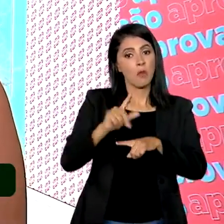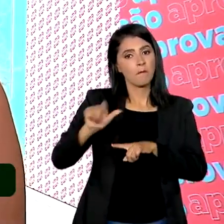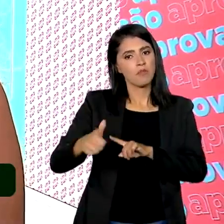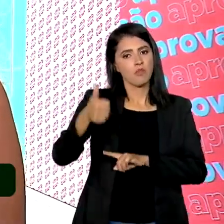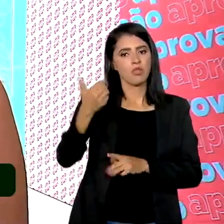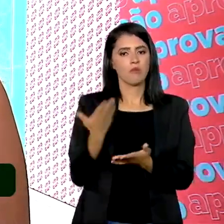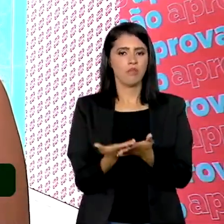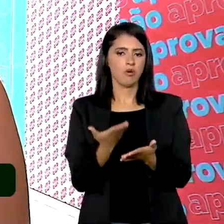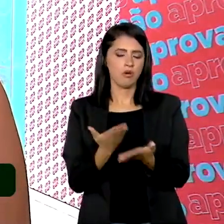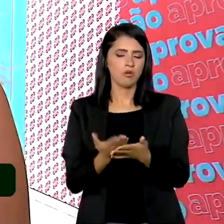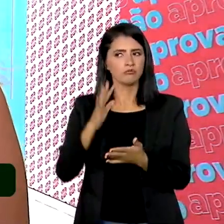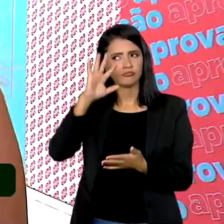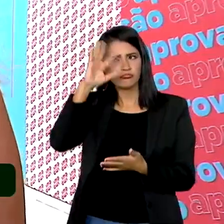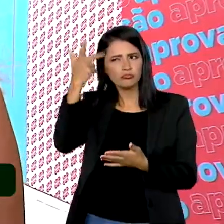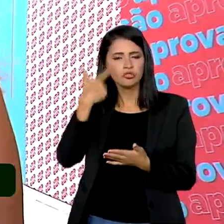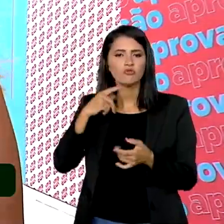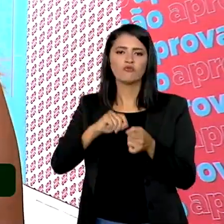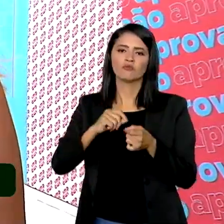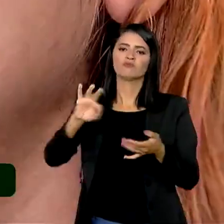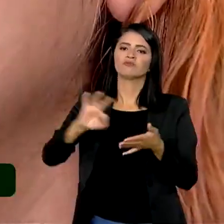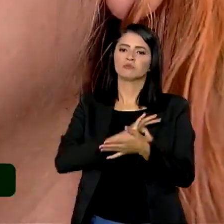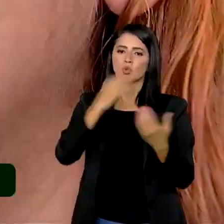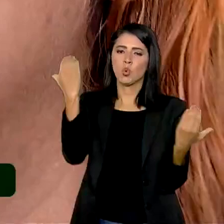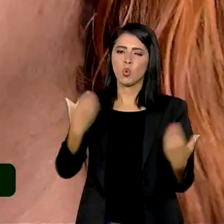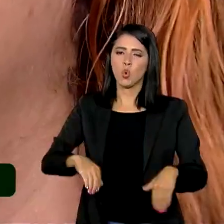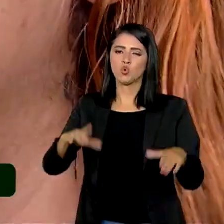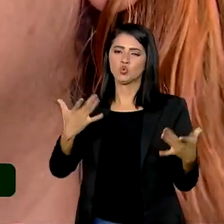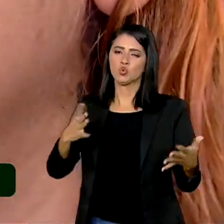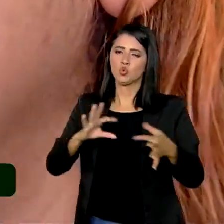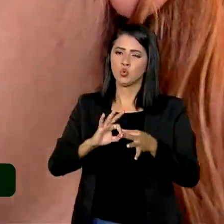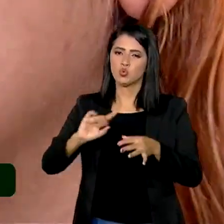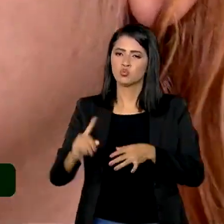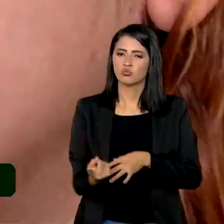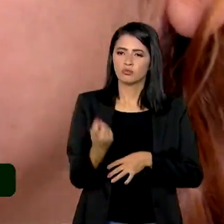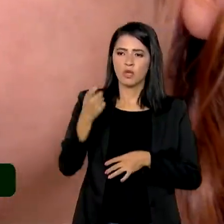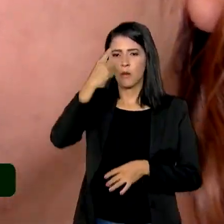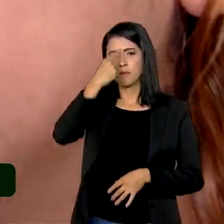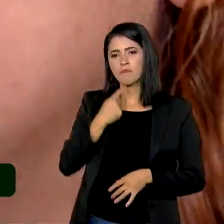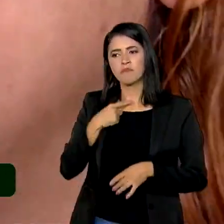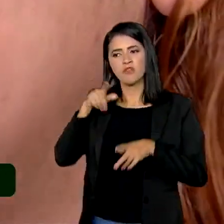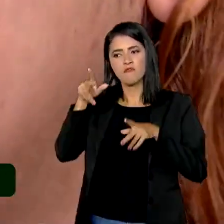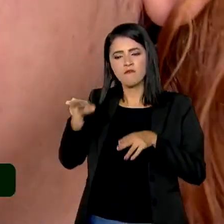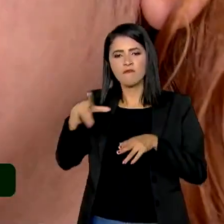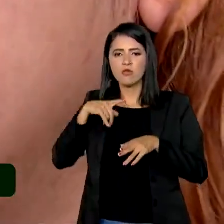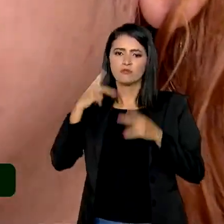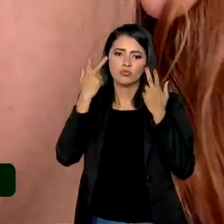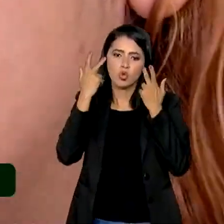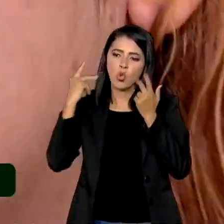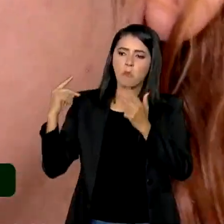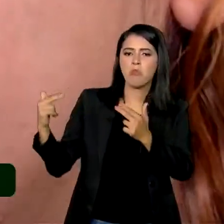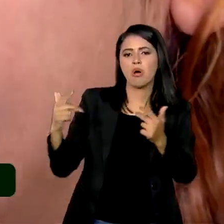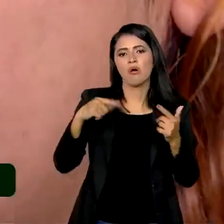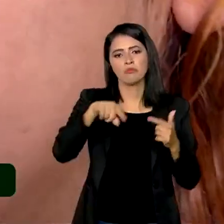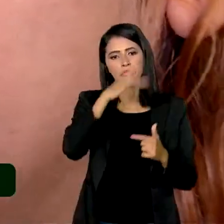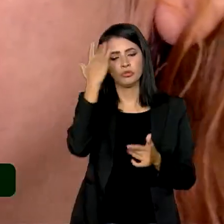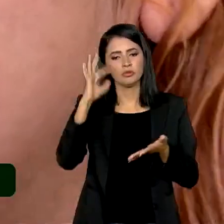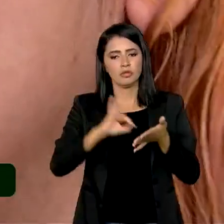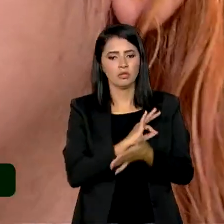primeiro emprego e decidiu fazer o concurso público unificado. O perfil dela é o mais comum entre os inscritos.